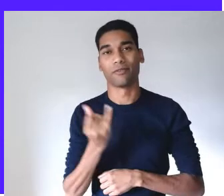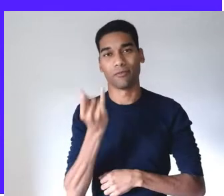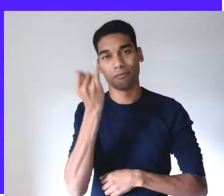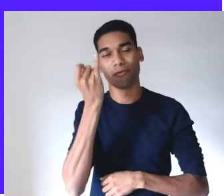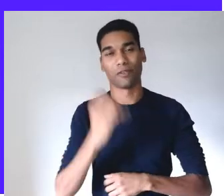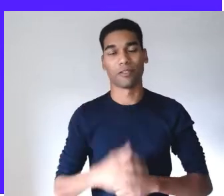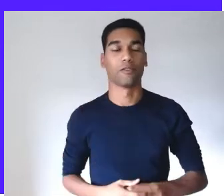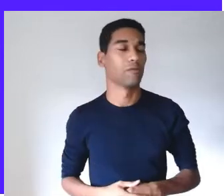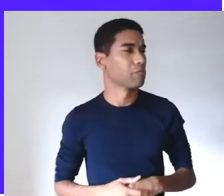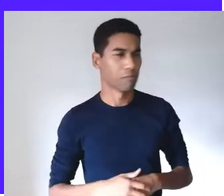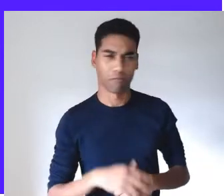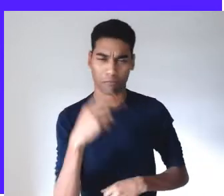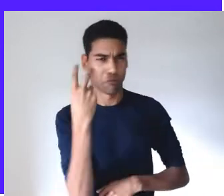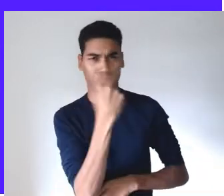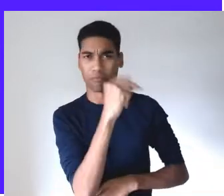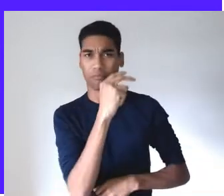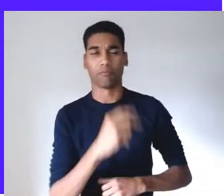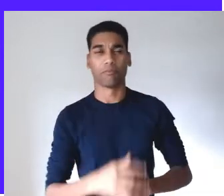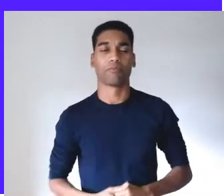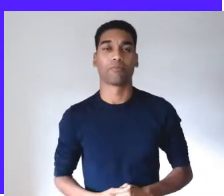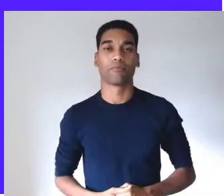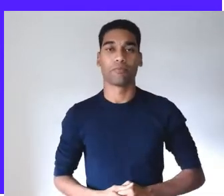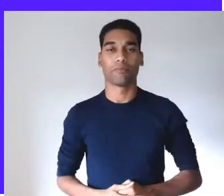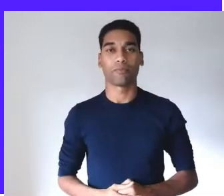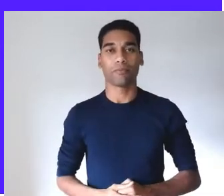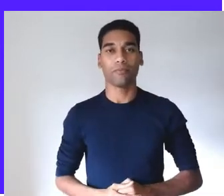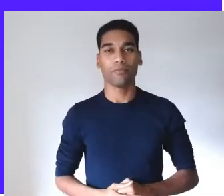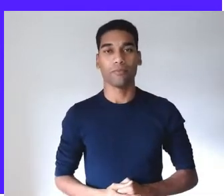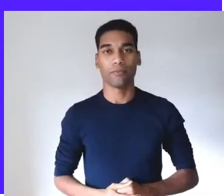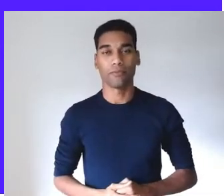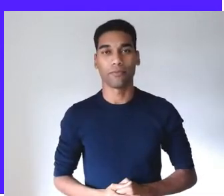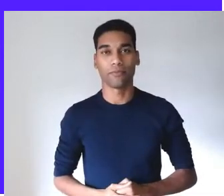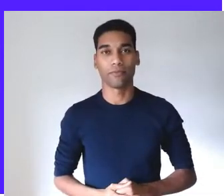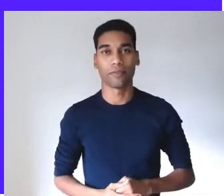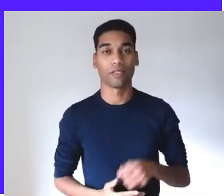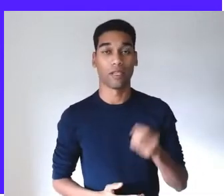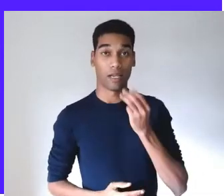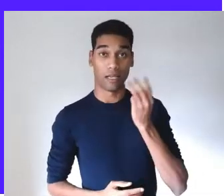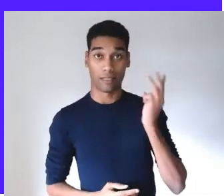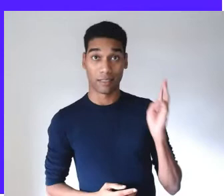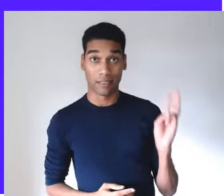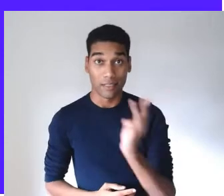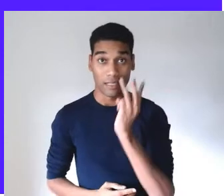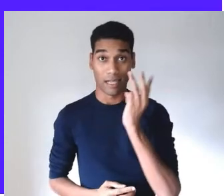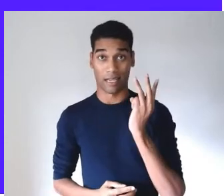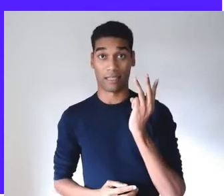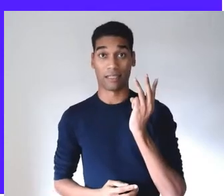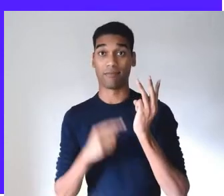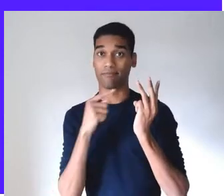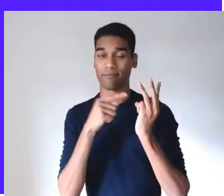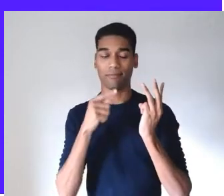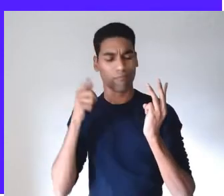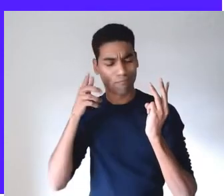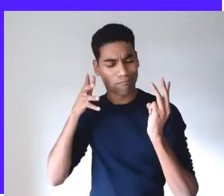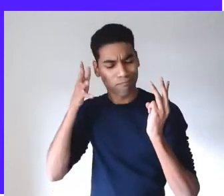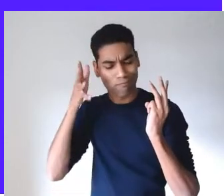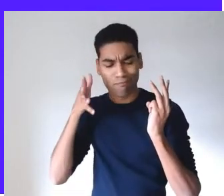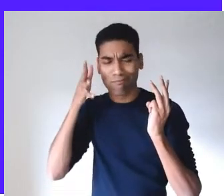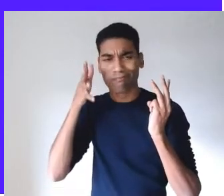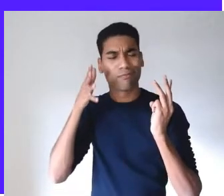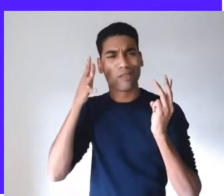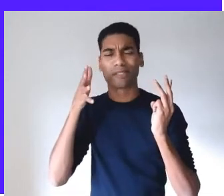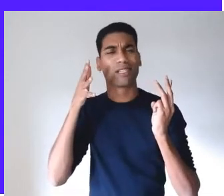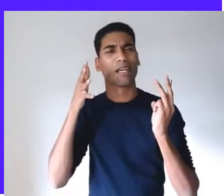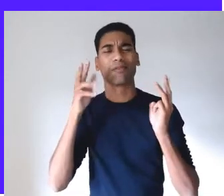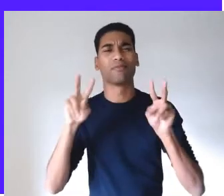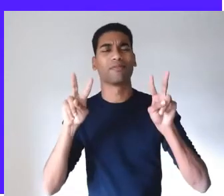Bom, eu acho que as três, a Juliana, a Flávia e a Érica, tocaram primeiro em pontos essenciais, né, da